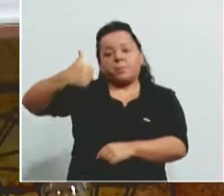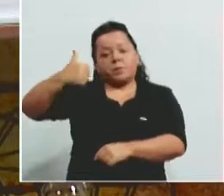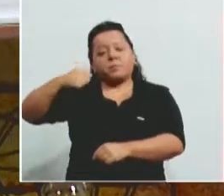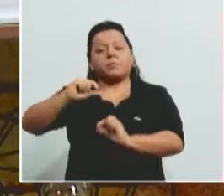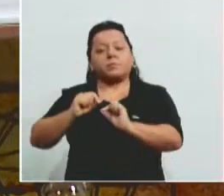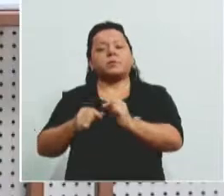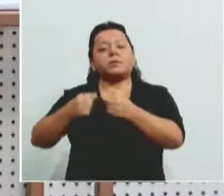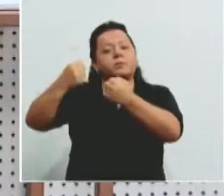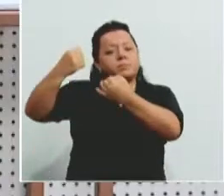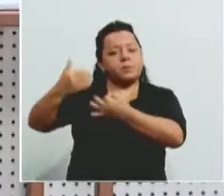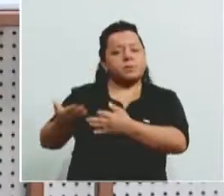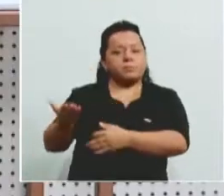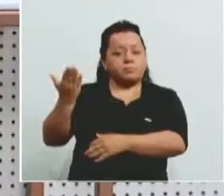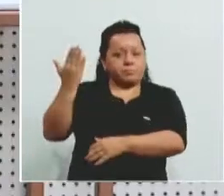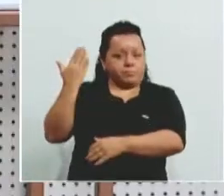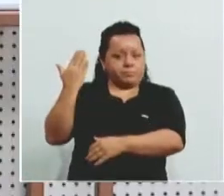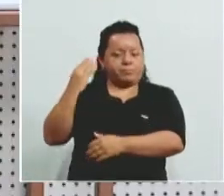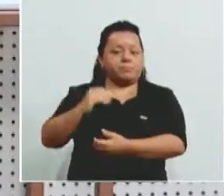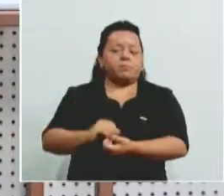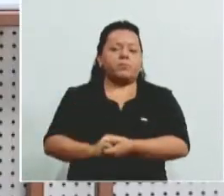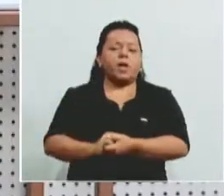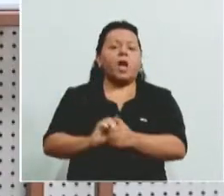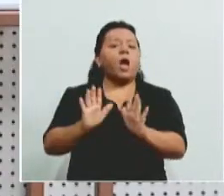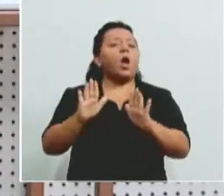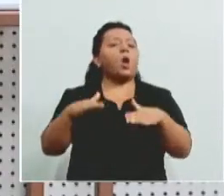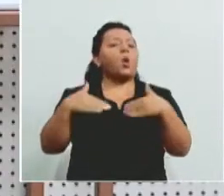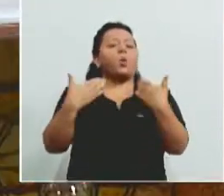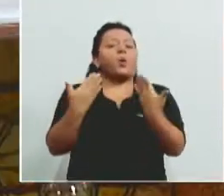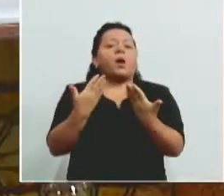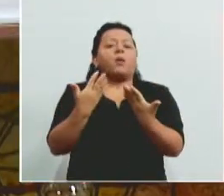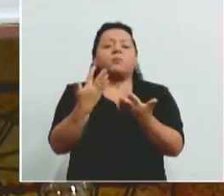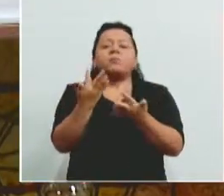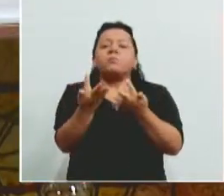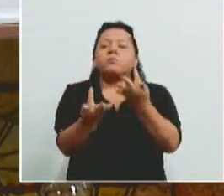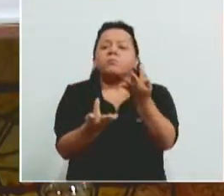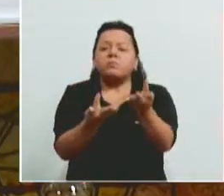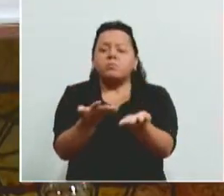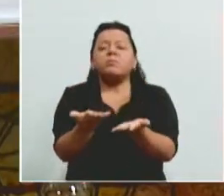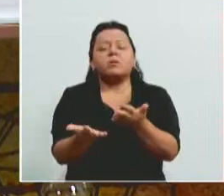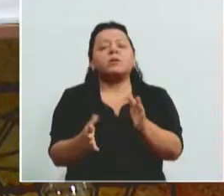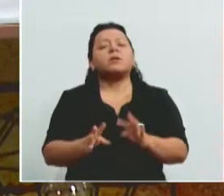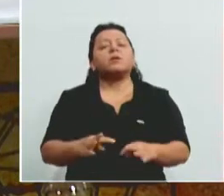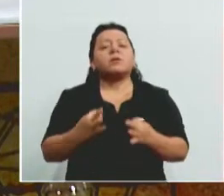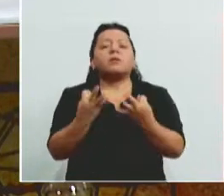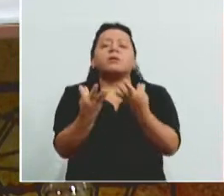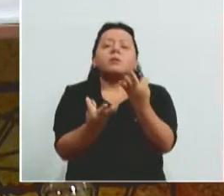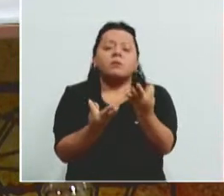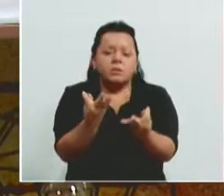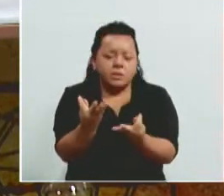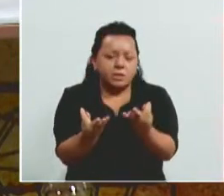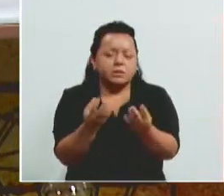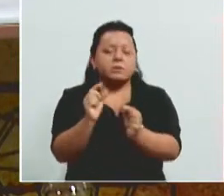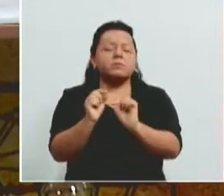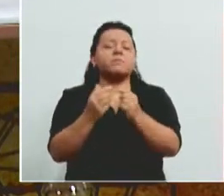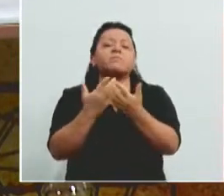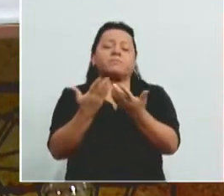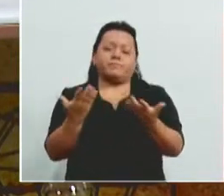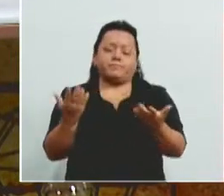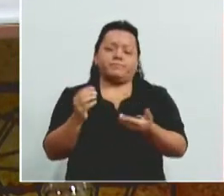bloco. E qual vai ser o tratamento, doutora, da endometriose? Tem os tratamentos medicamentosos, que ele